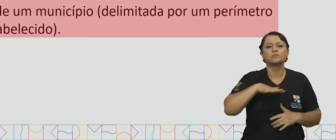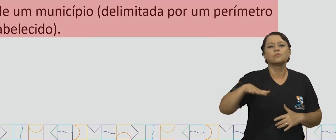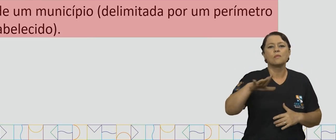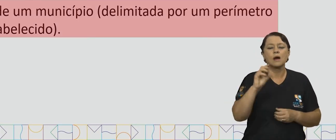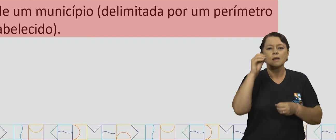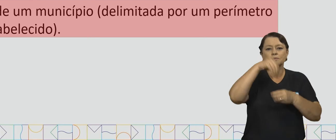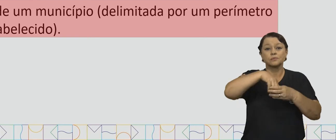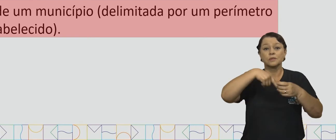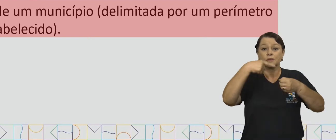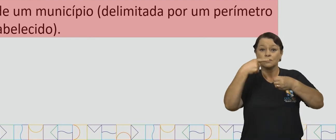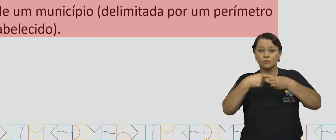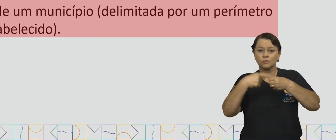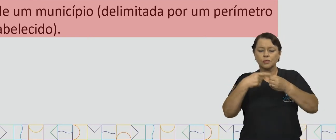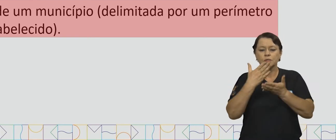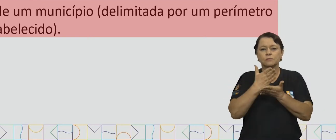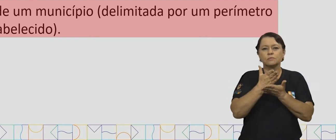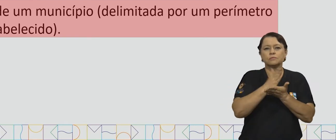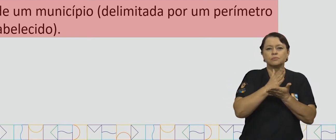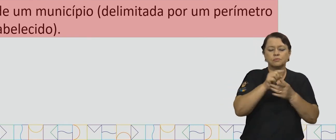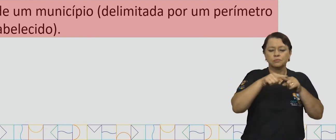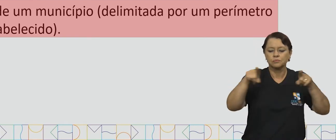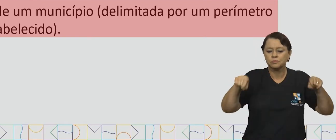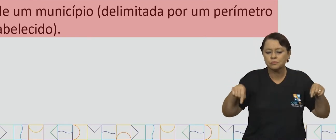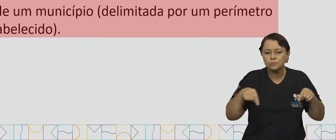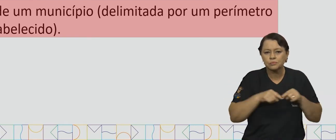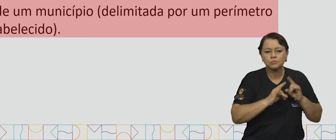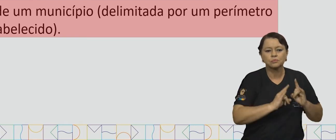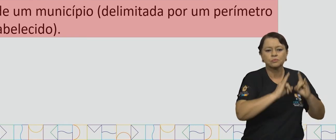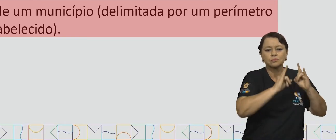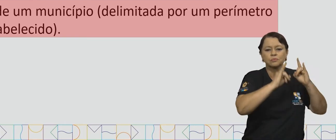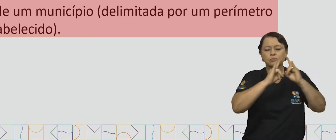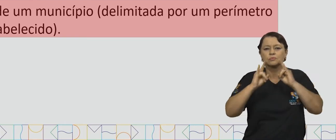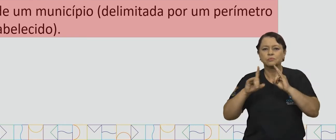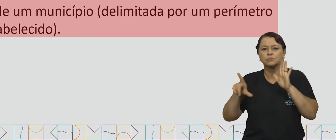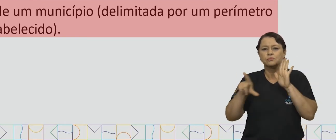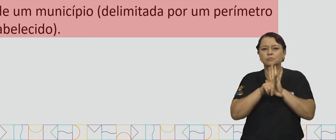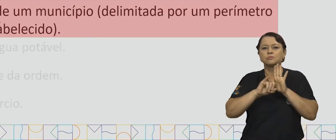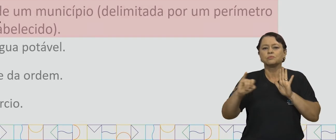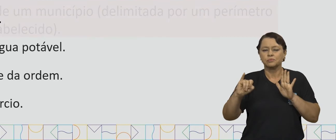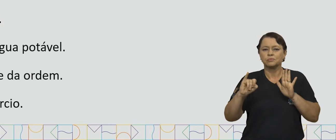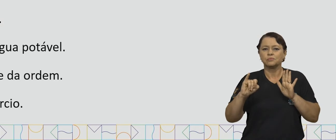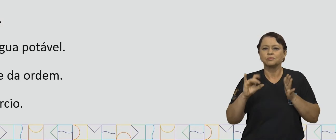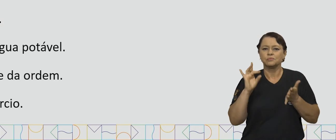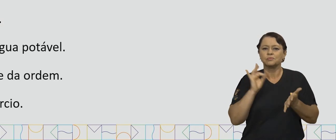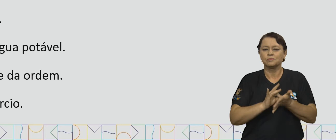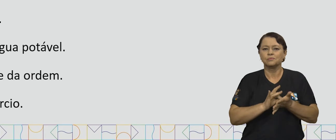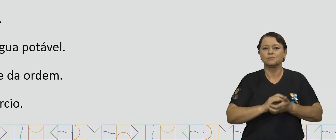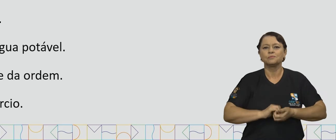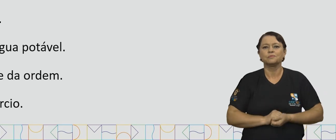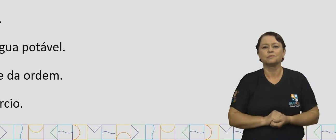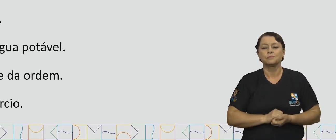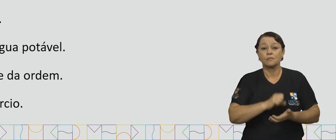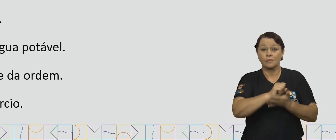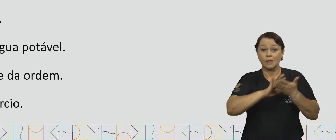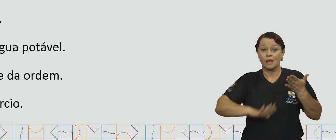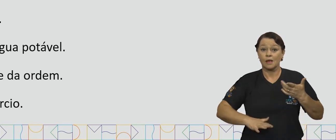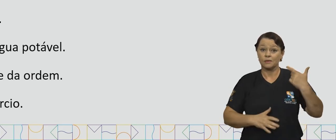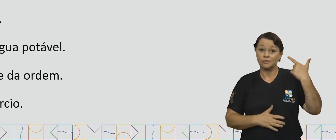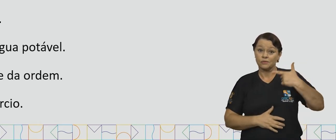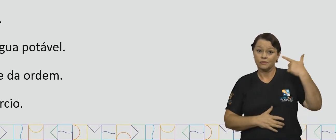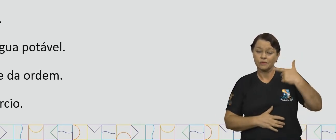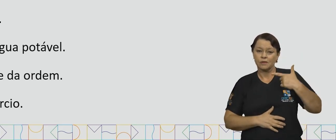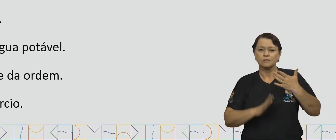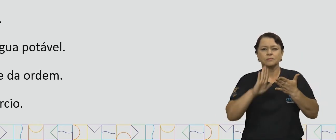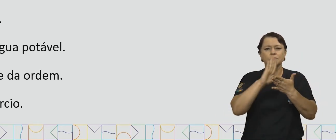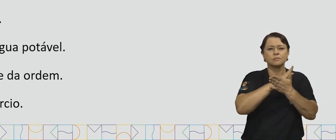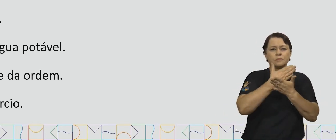município, delimitada por um perímetro urbano legalmente estabelecido. Vamos à atividade 2. Há